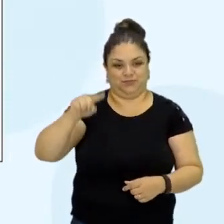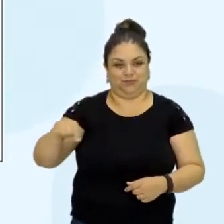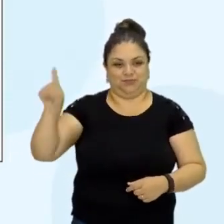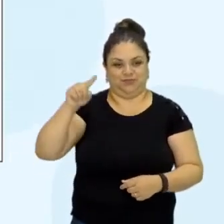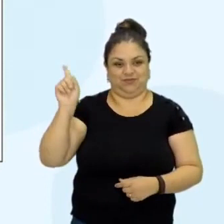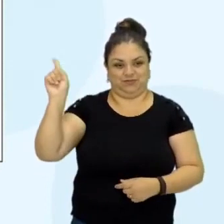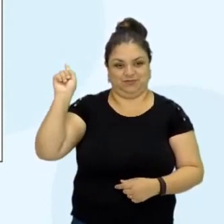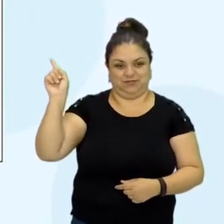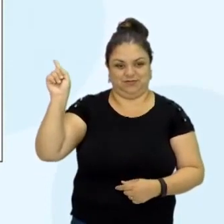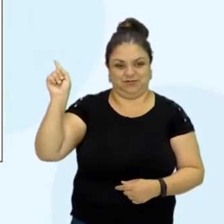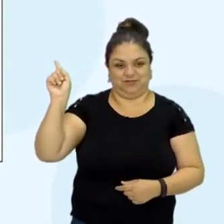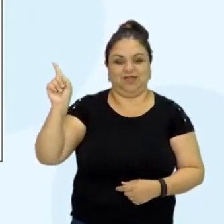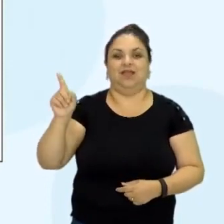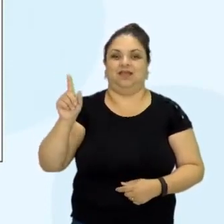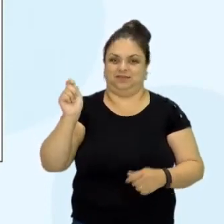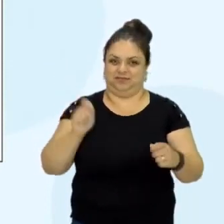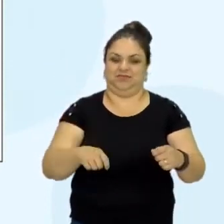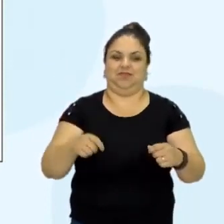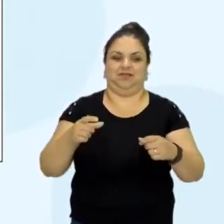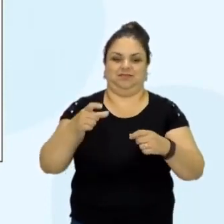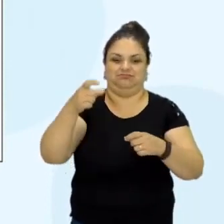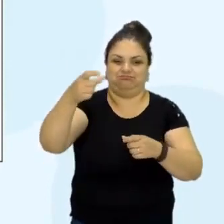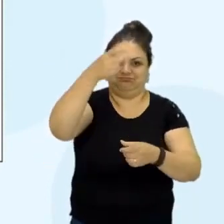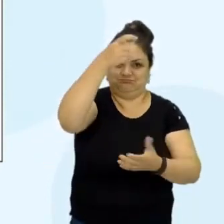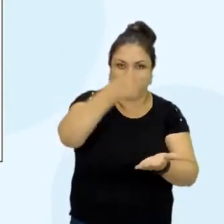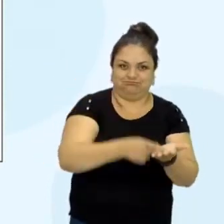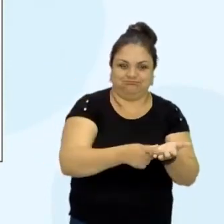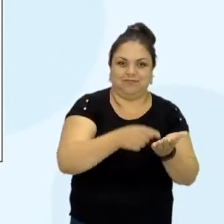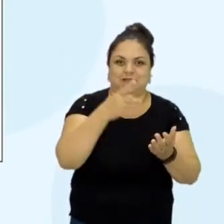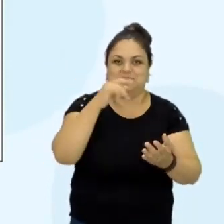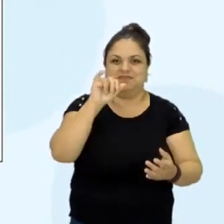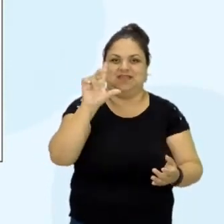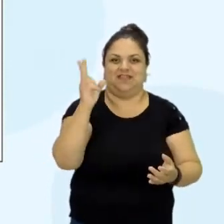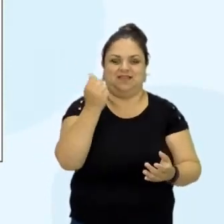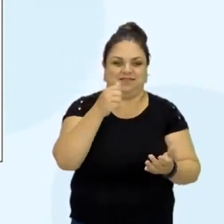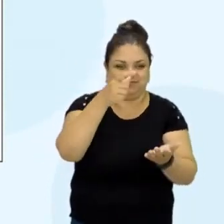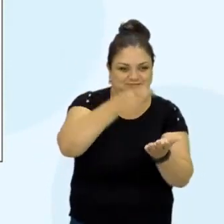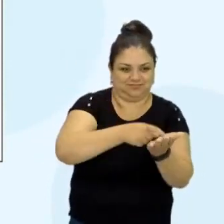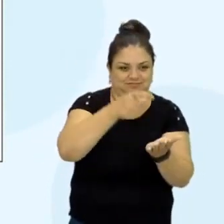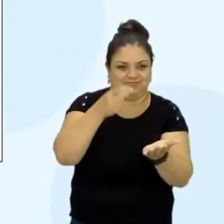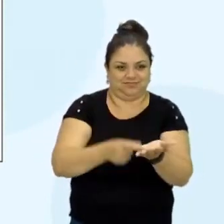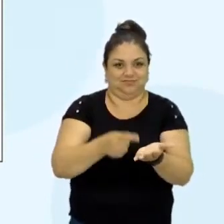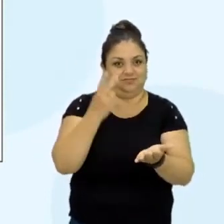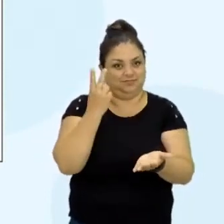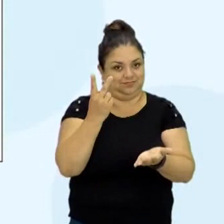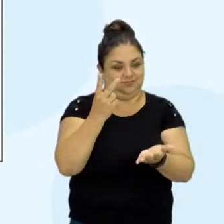é a nossa fonte de energia. Então, aqui a gente tem duas pilhas.